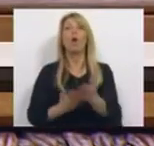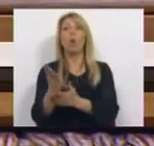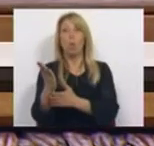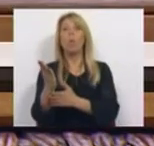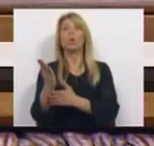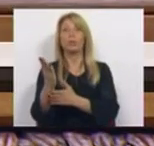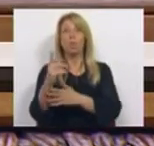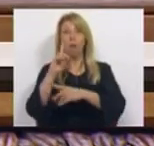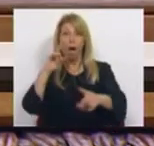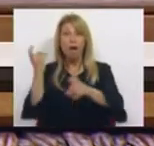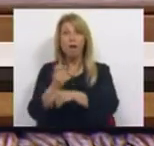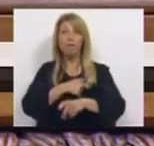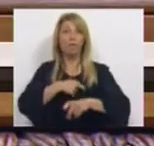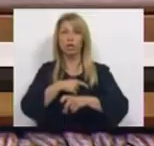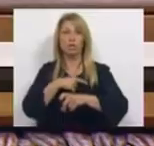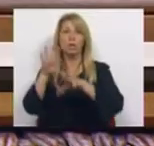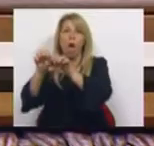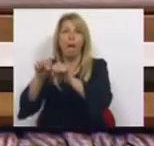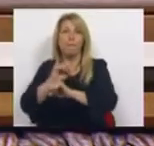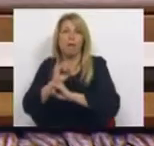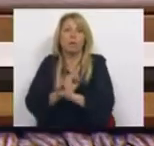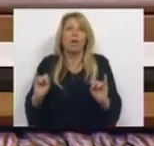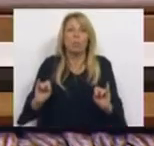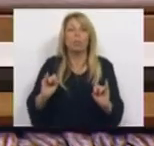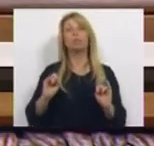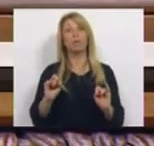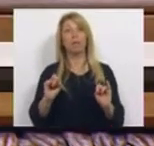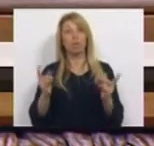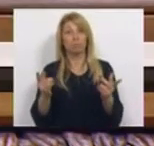à malha fiscal e, como se fosse pouco, ainda